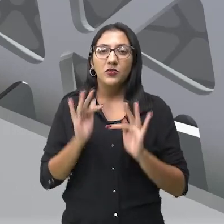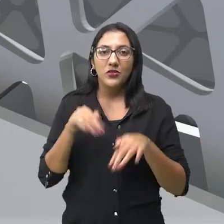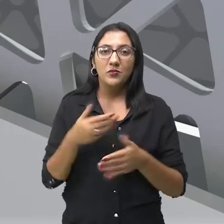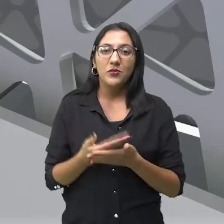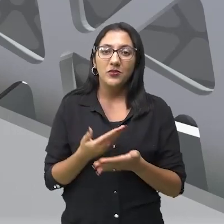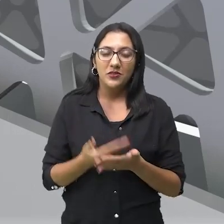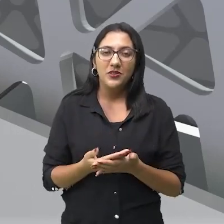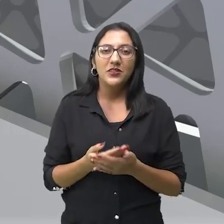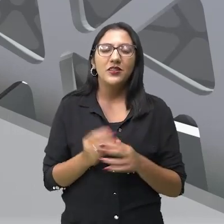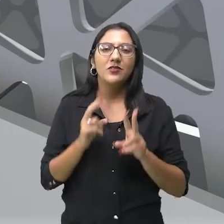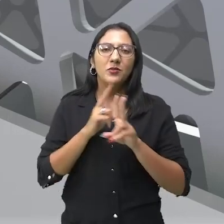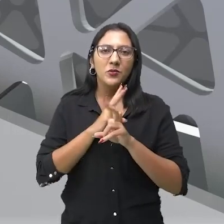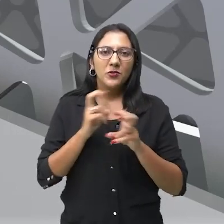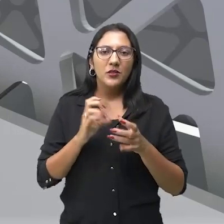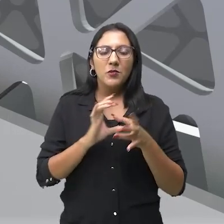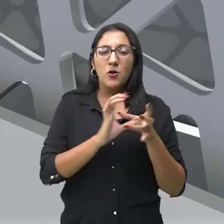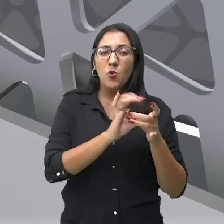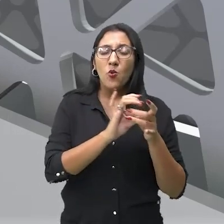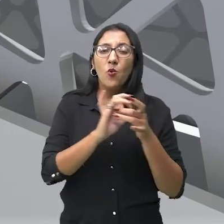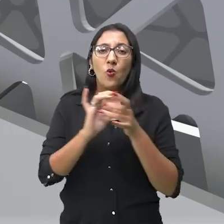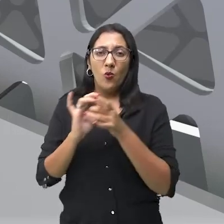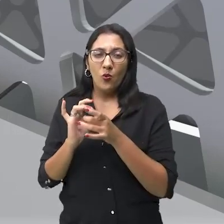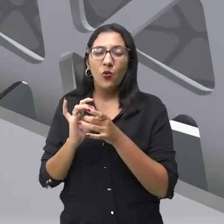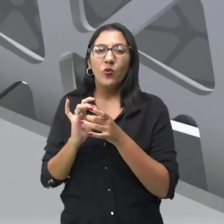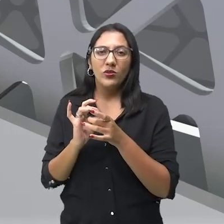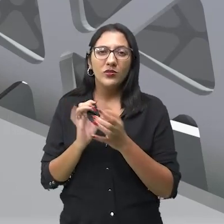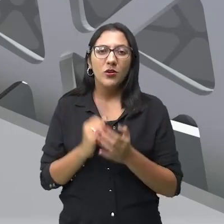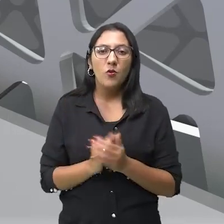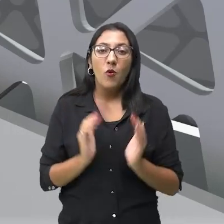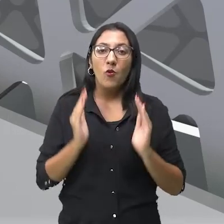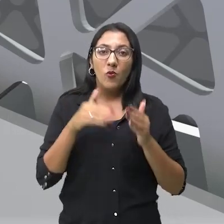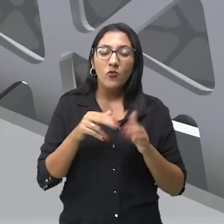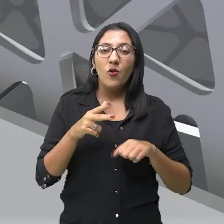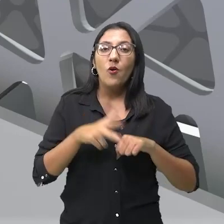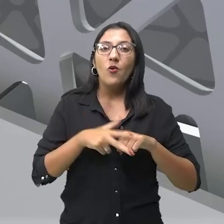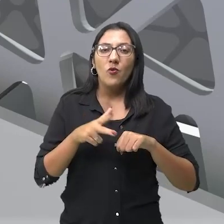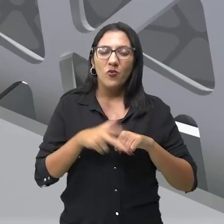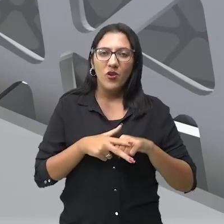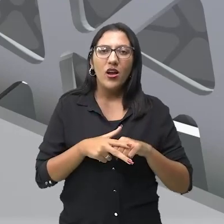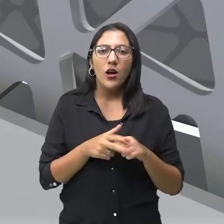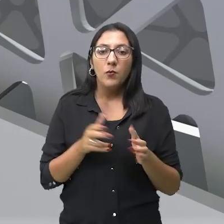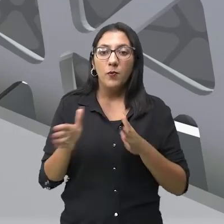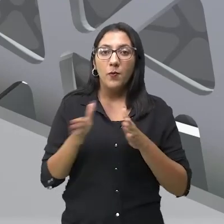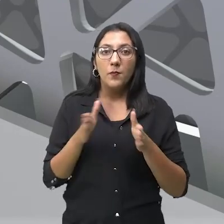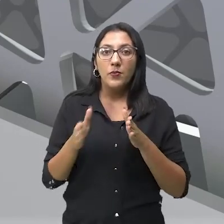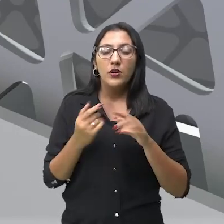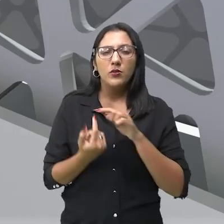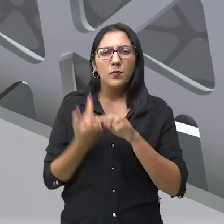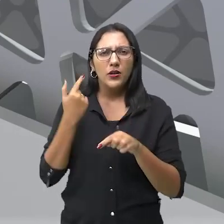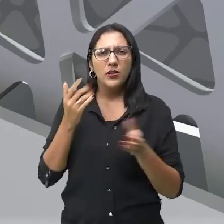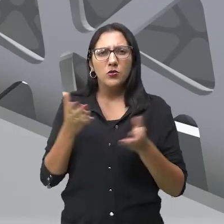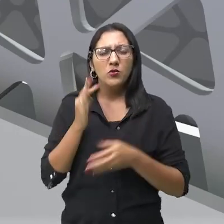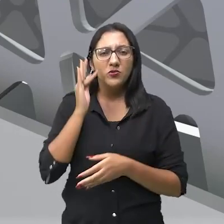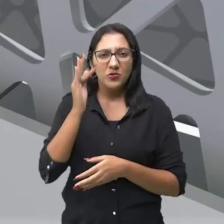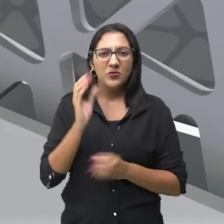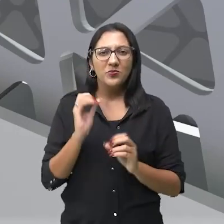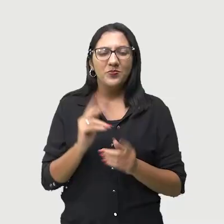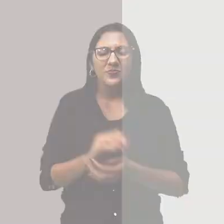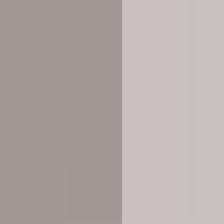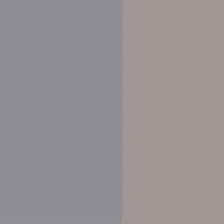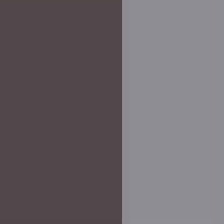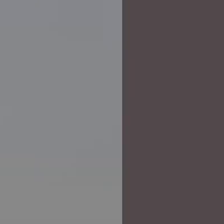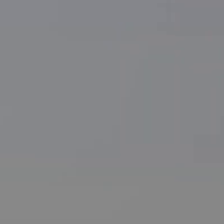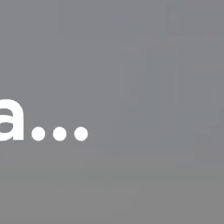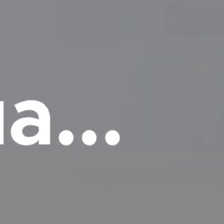nossa aula sobre coesão sequencial com foco nos verbos, no tempo desses verbos em uma narrativa, tá bom?